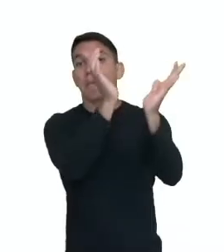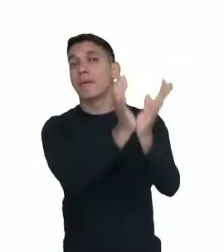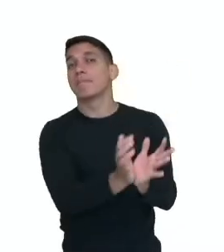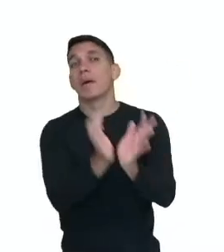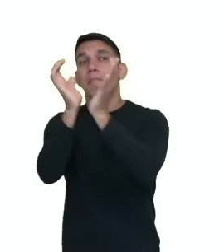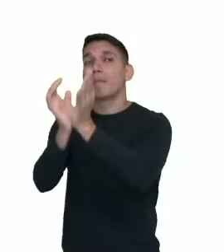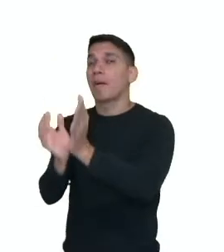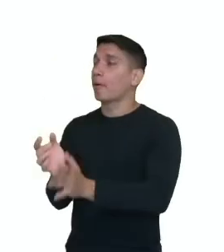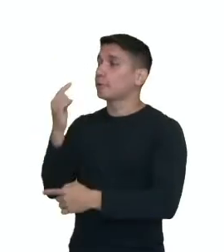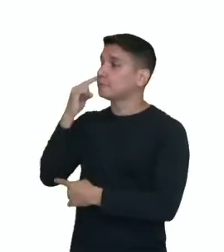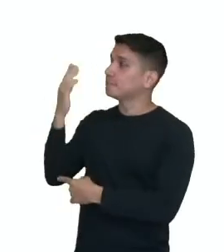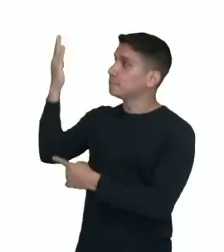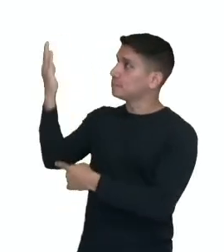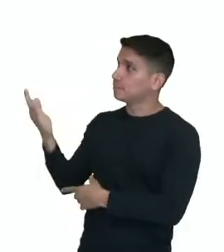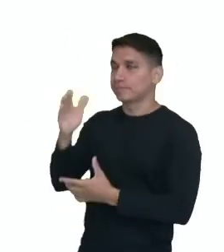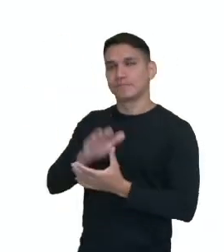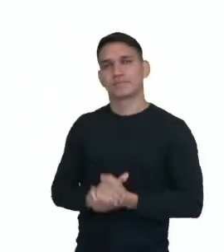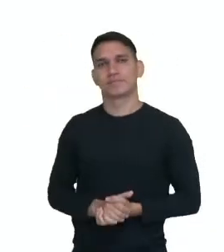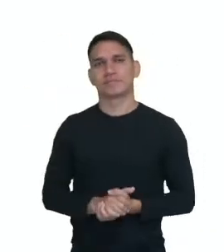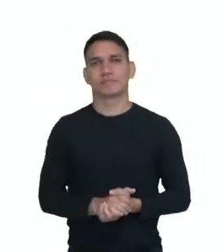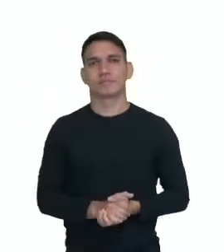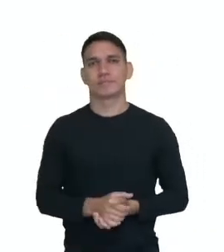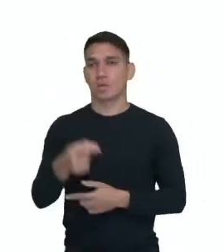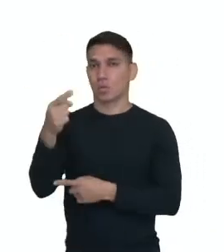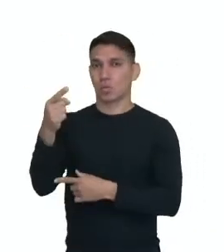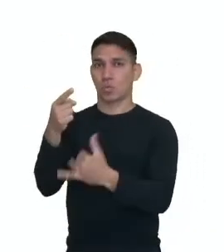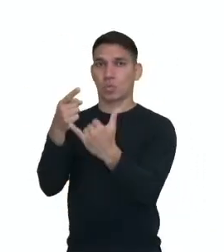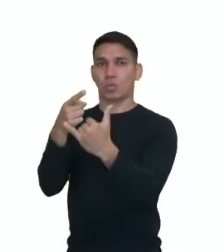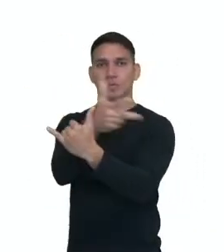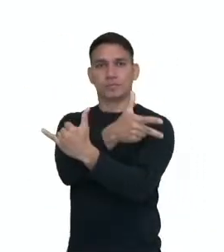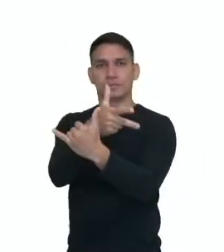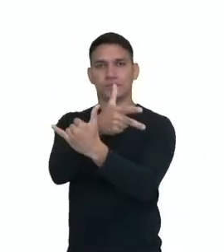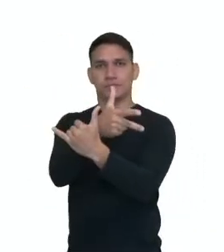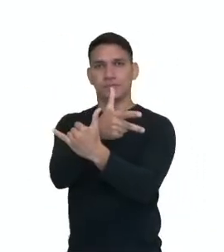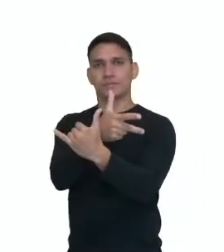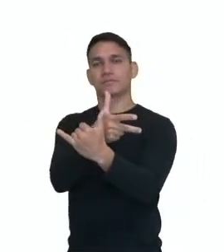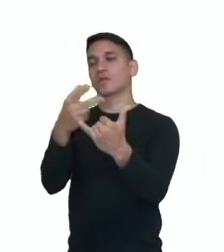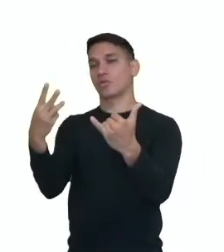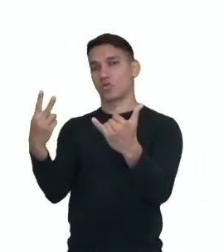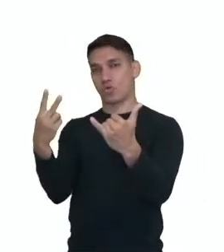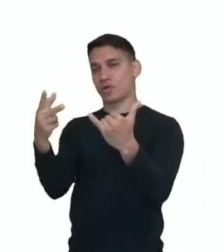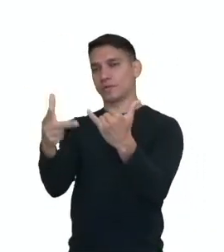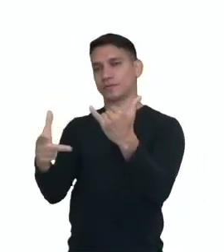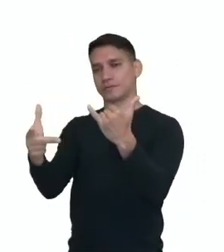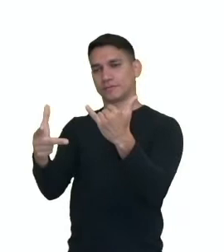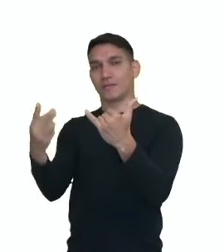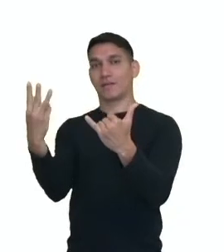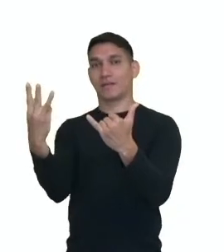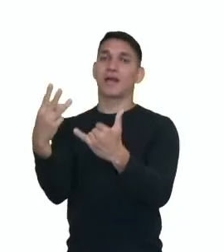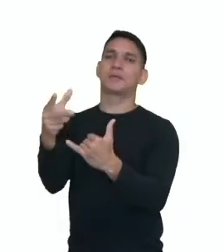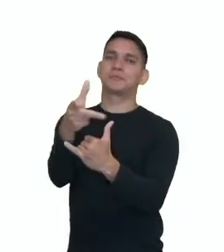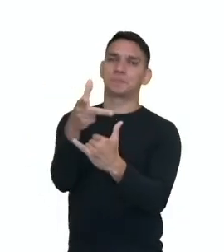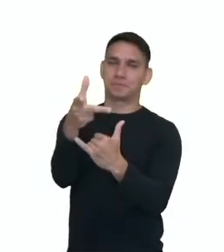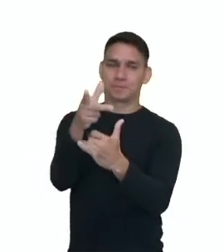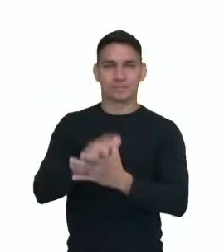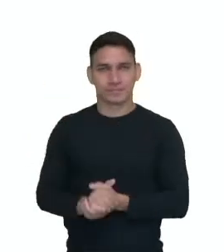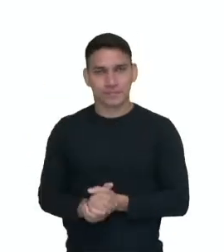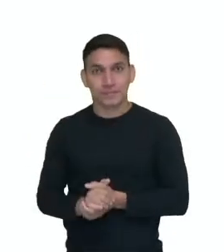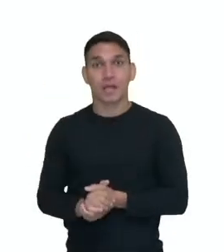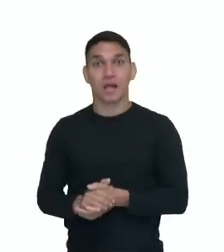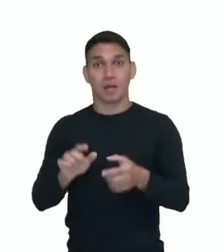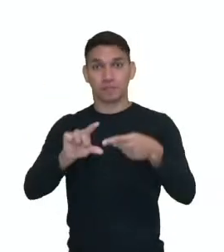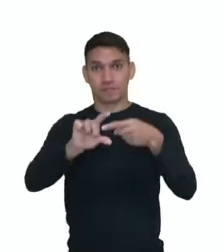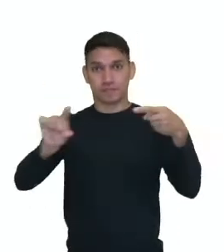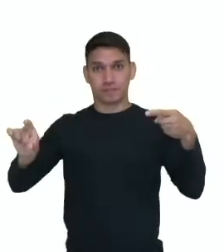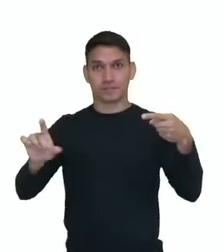colocação pronominal. 1 para próclise, 2 para ênclise e 3 para mesóclise. Temos aqui a primeira